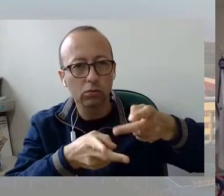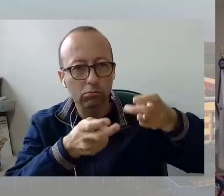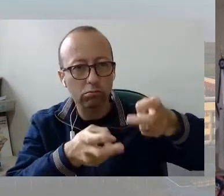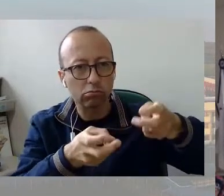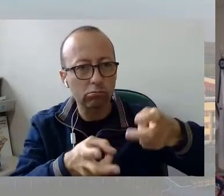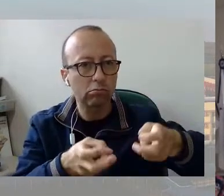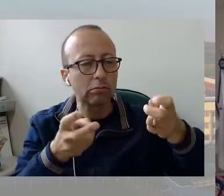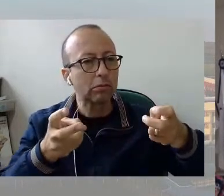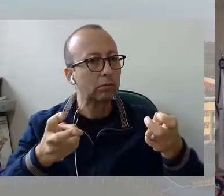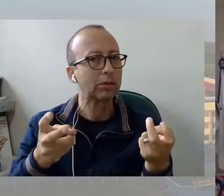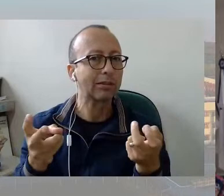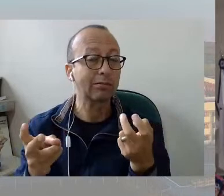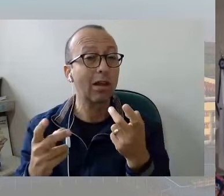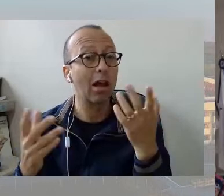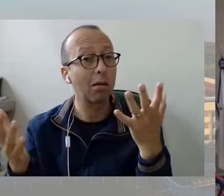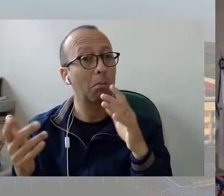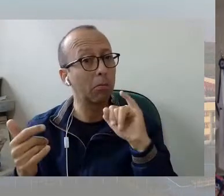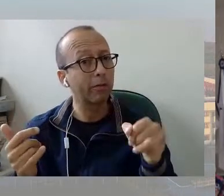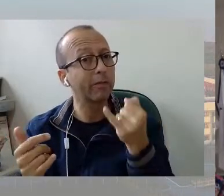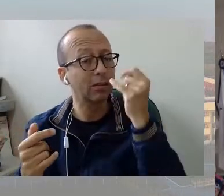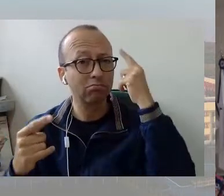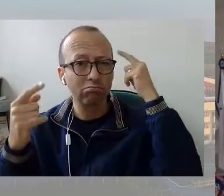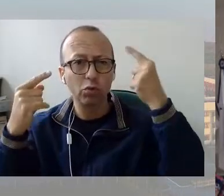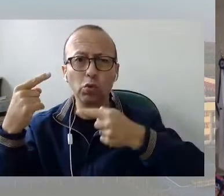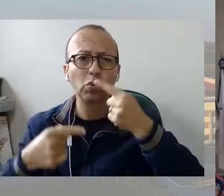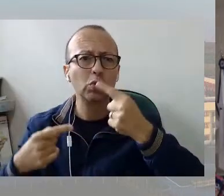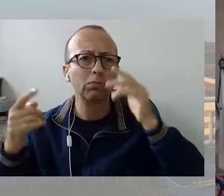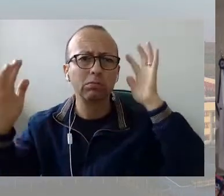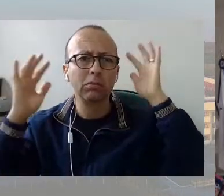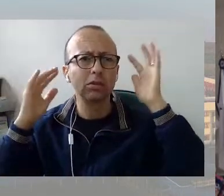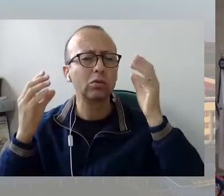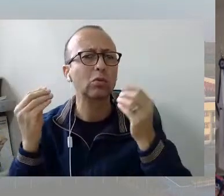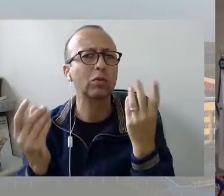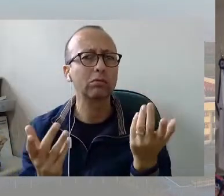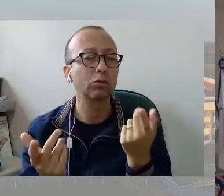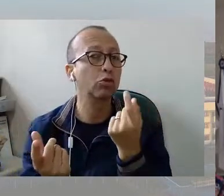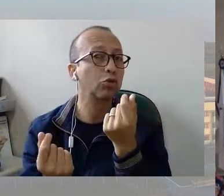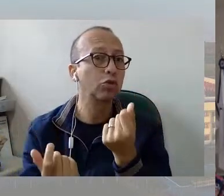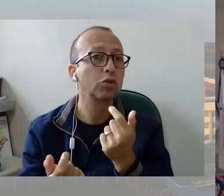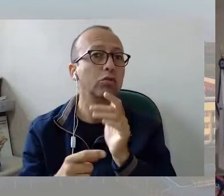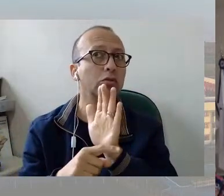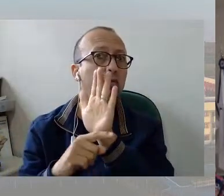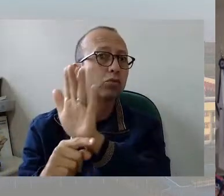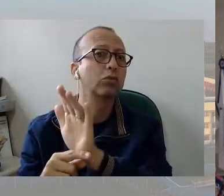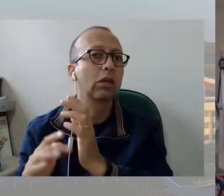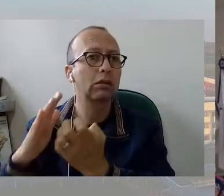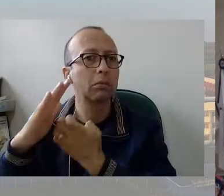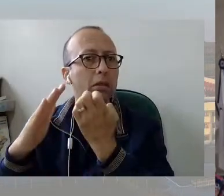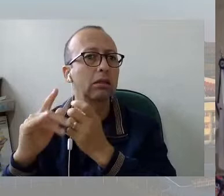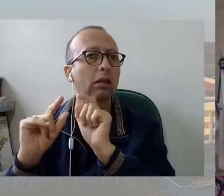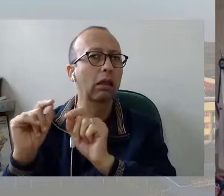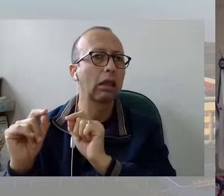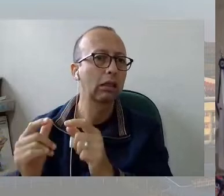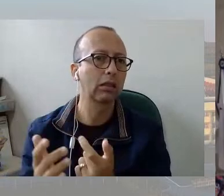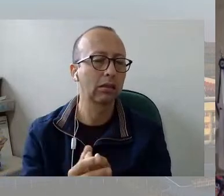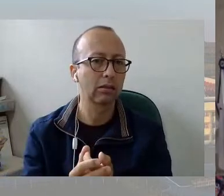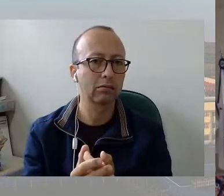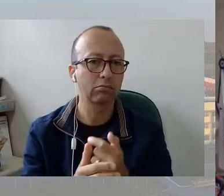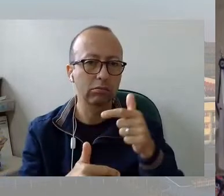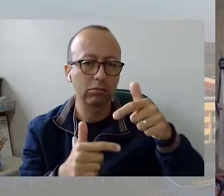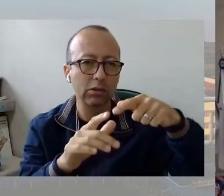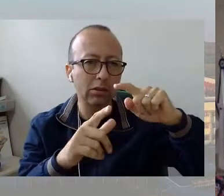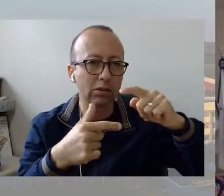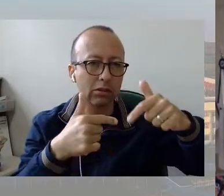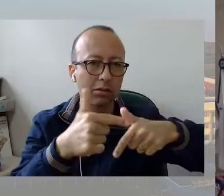impactos ambientais, a quem ganha dinheiro com a mineração, a serviço de quem que está a mineração. Eu acho que é